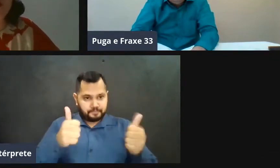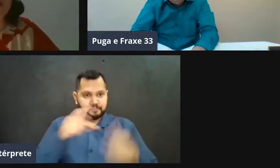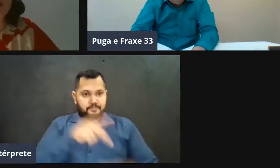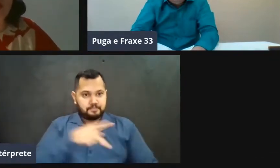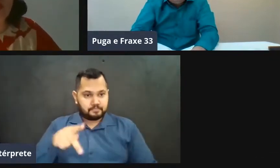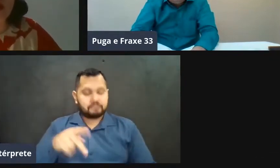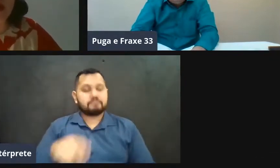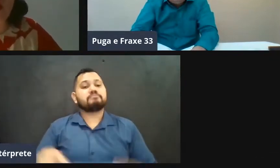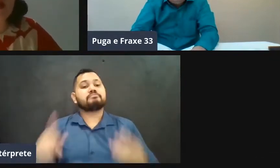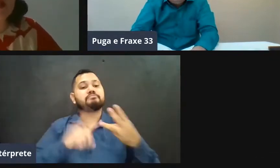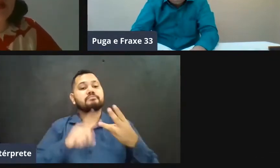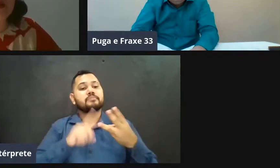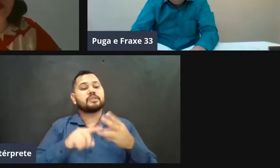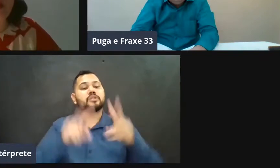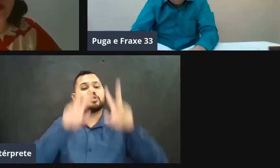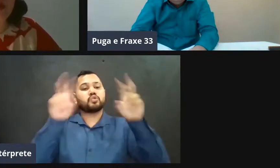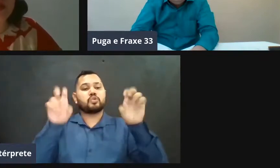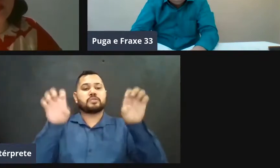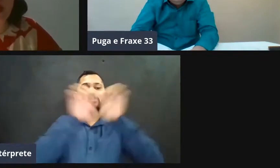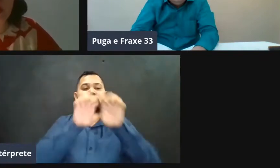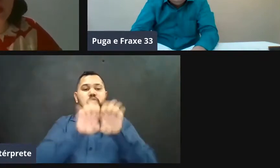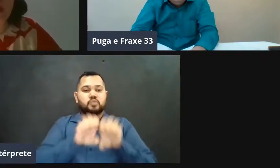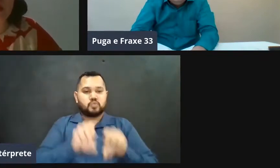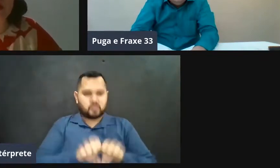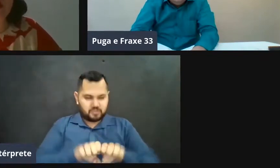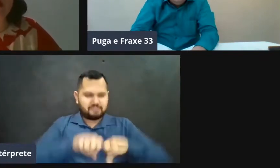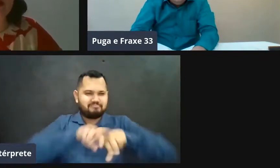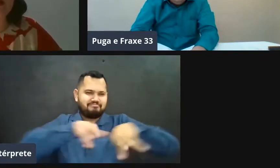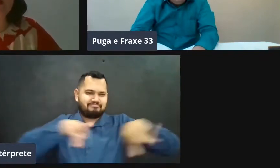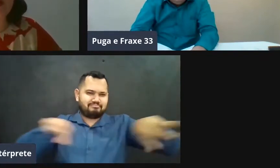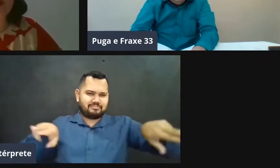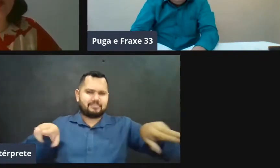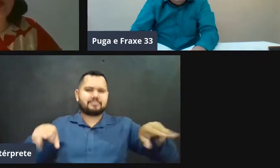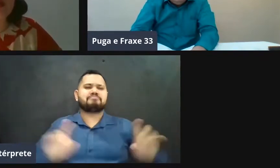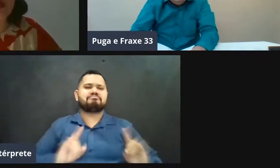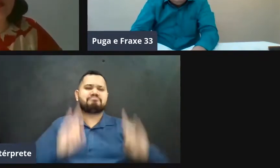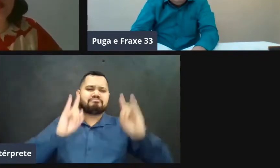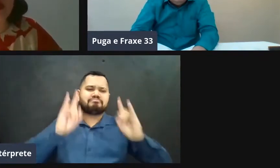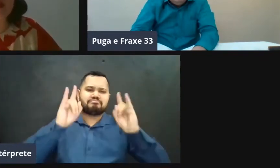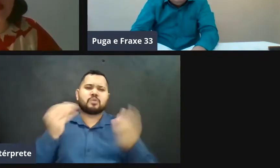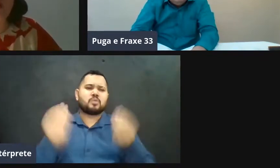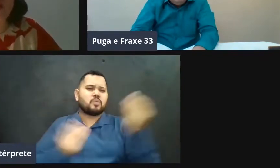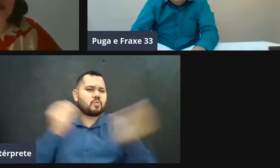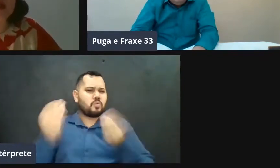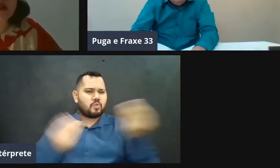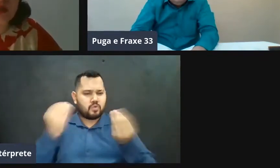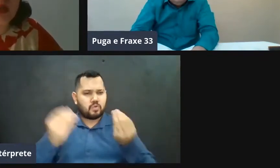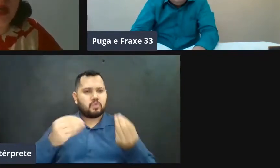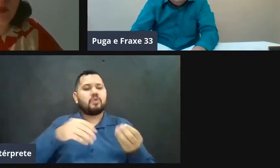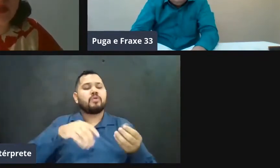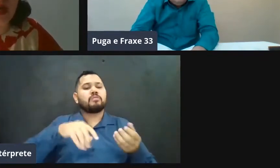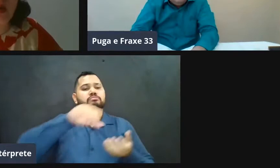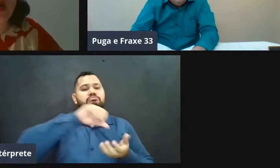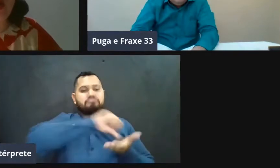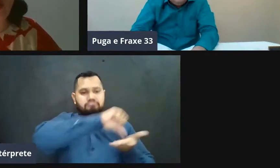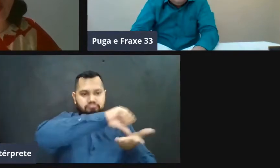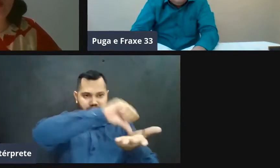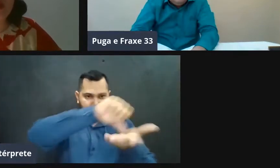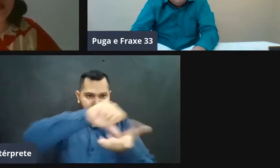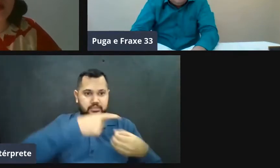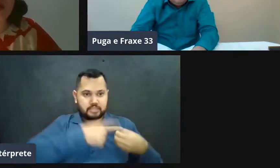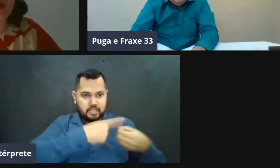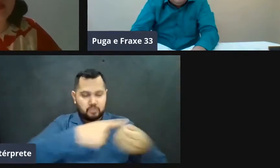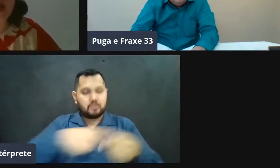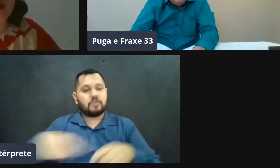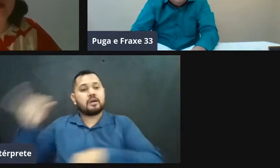sobre infraestrutura, né? Quais são as propostas de melhoria das infraestruturas das unidades da UFAM, tanto na capital como